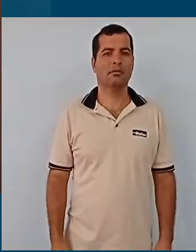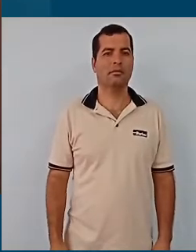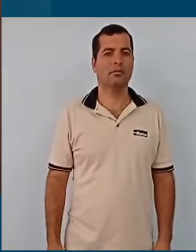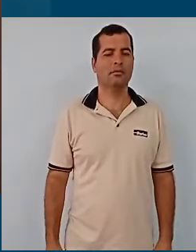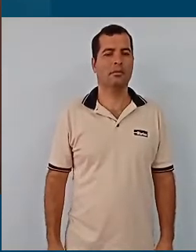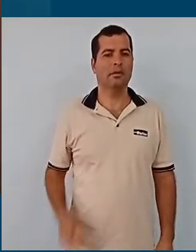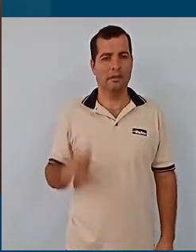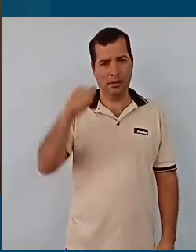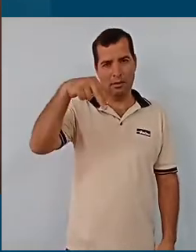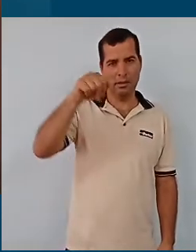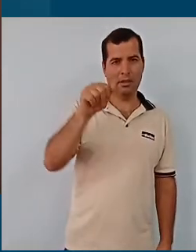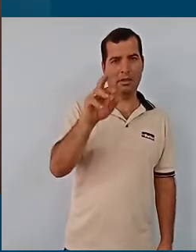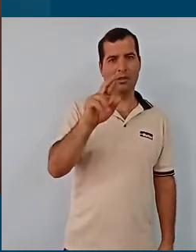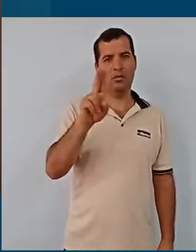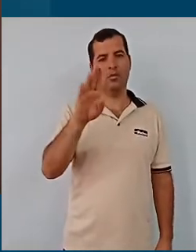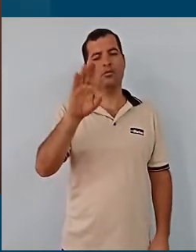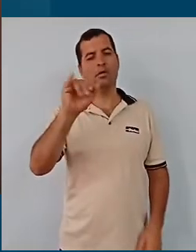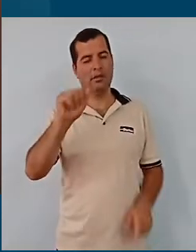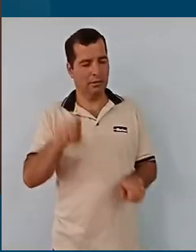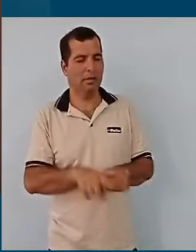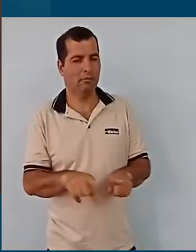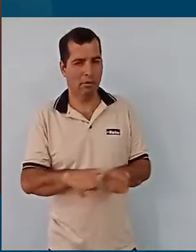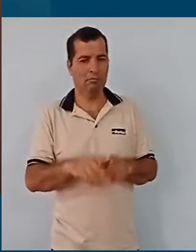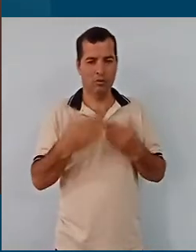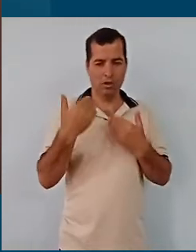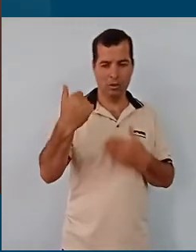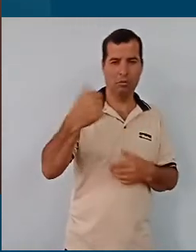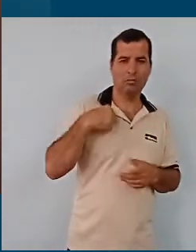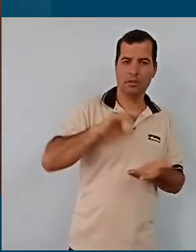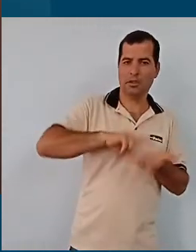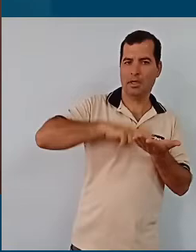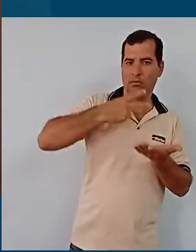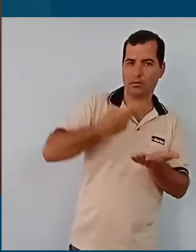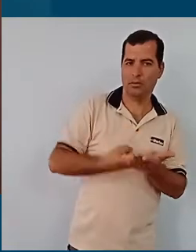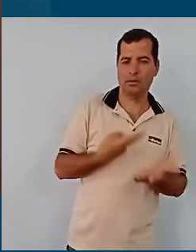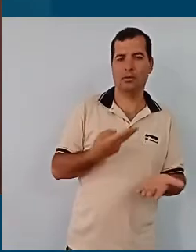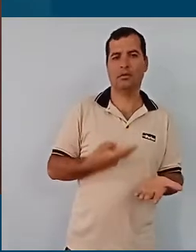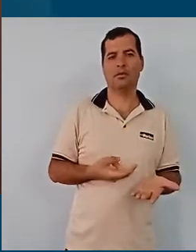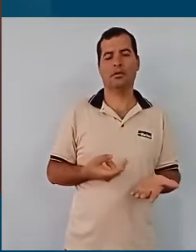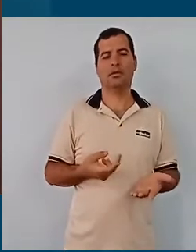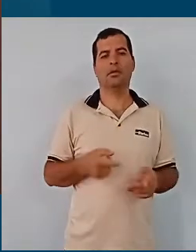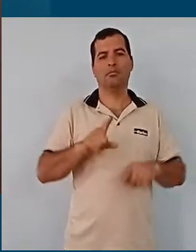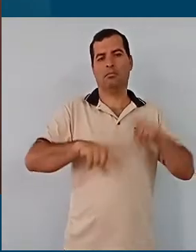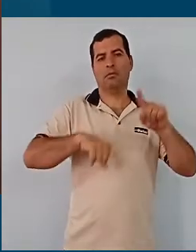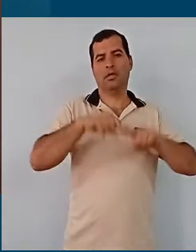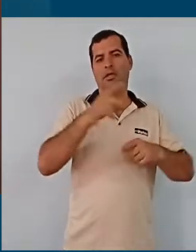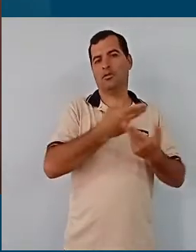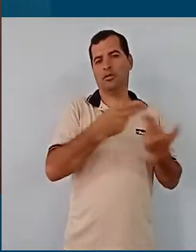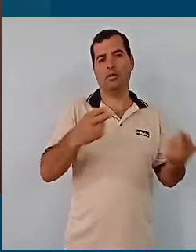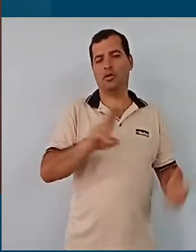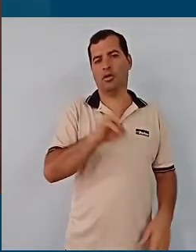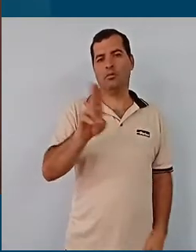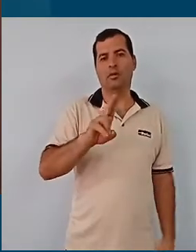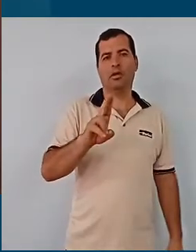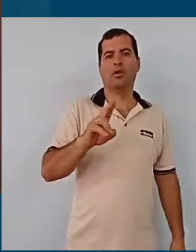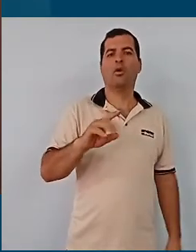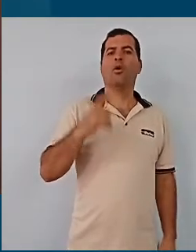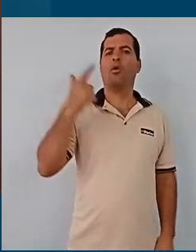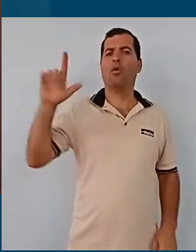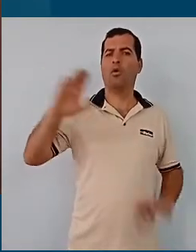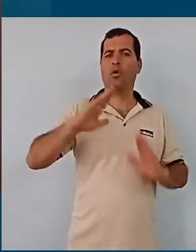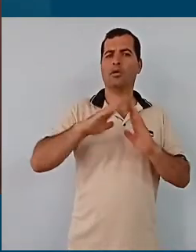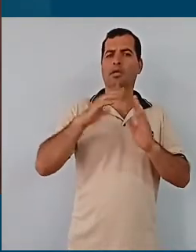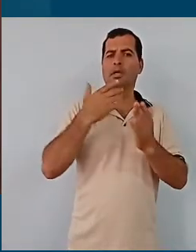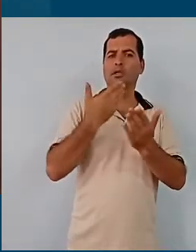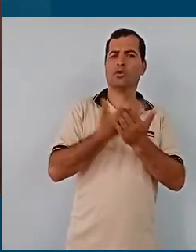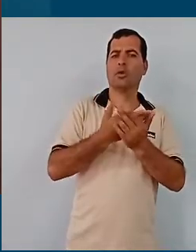chamados a traduzir, um material que se chama Uma Outra Escola é Possível.